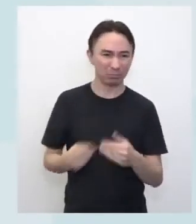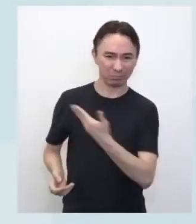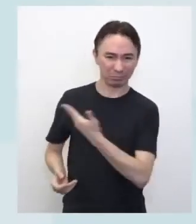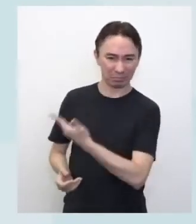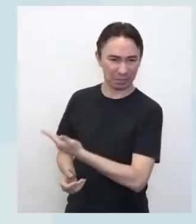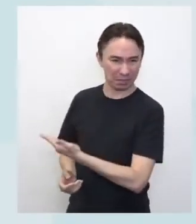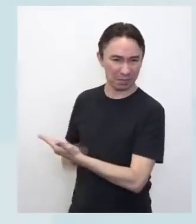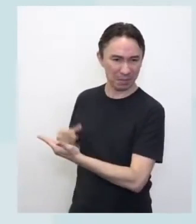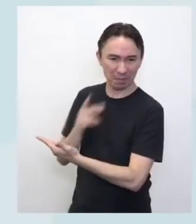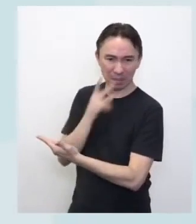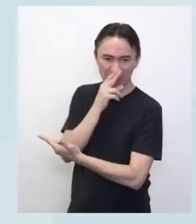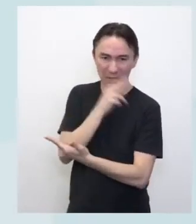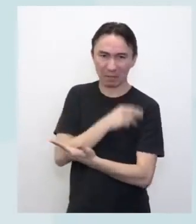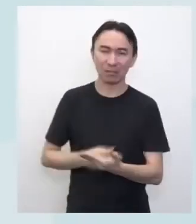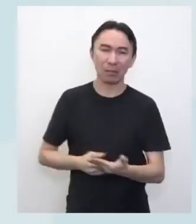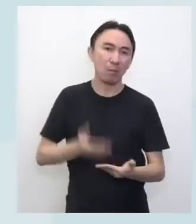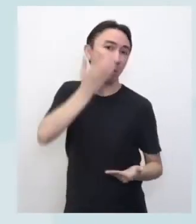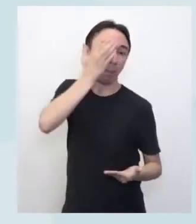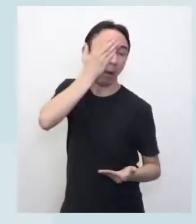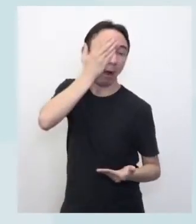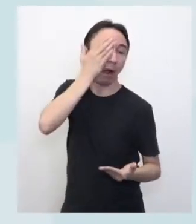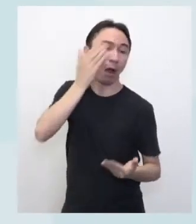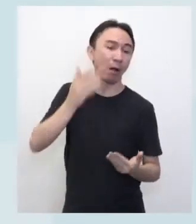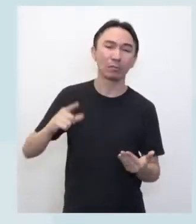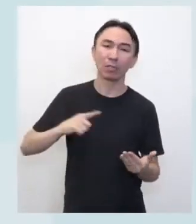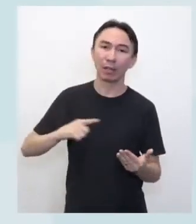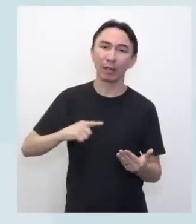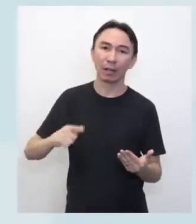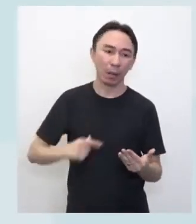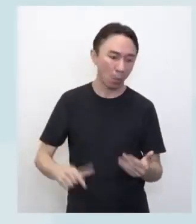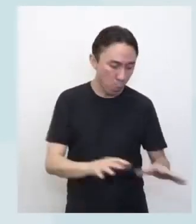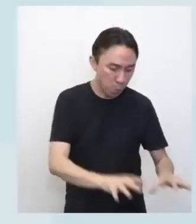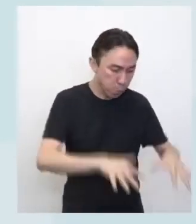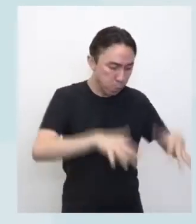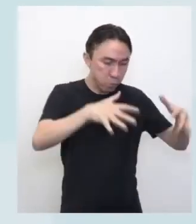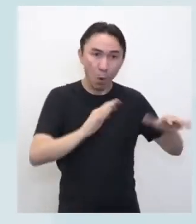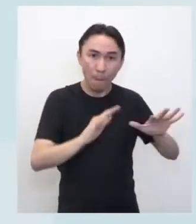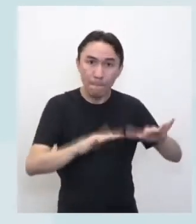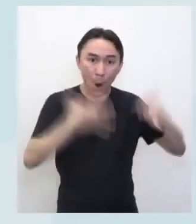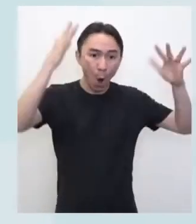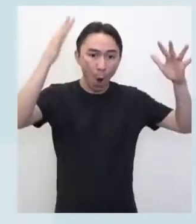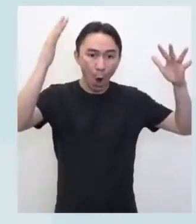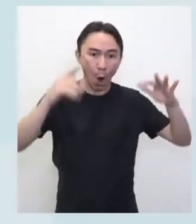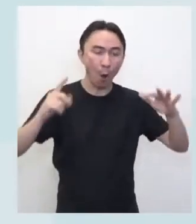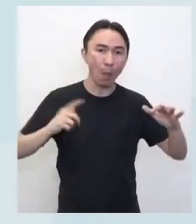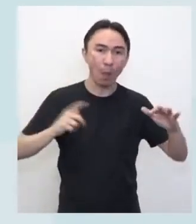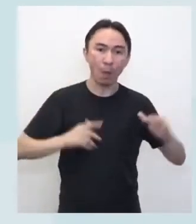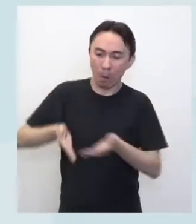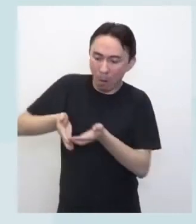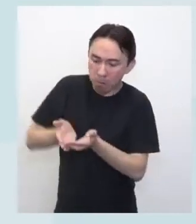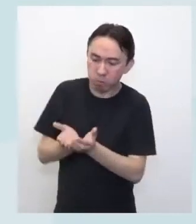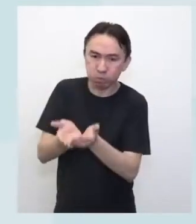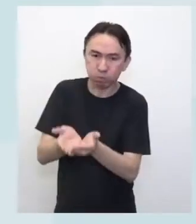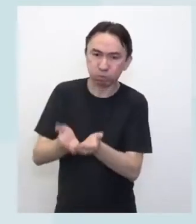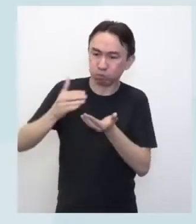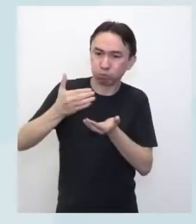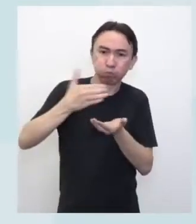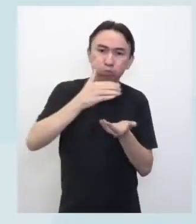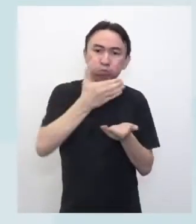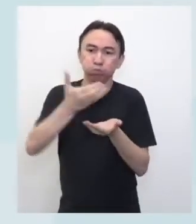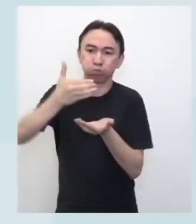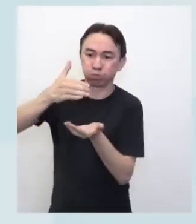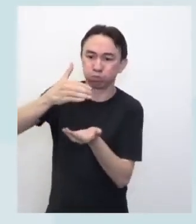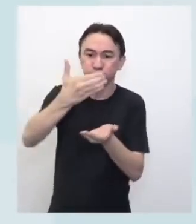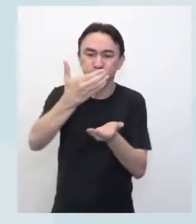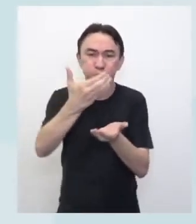tesouro ali, temos uma caravela. Então, o que podemos inferir a partir da leitura dessa imagem, né? Podemos inferir, quer dizer, não está escrito, não está expresso,